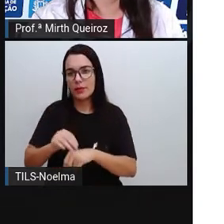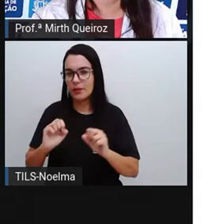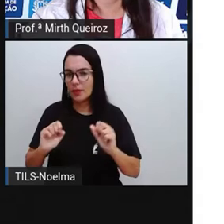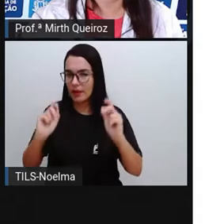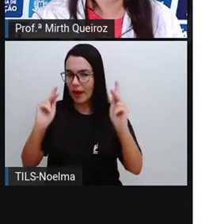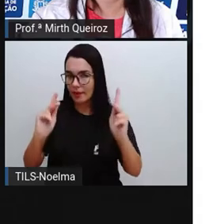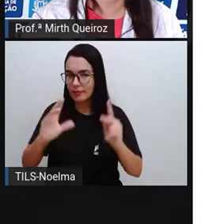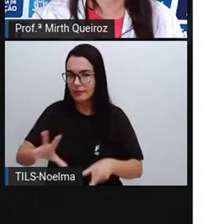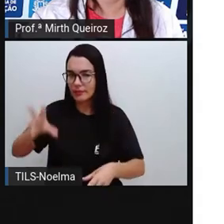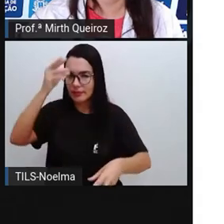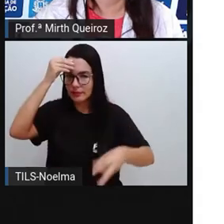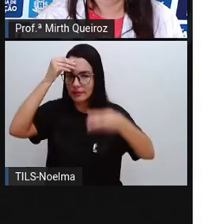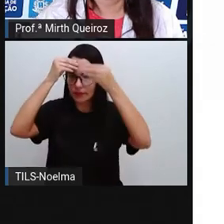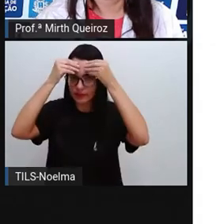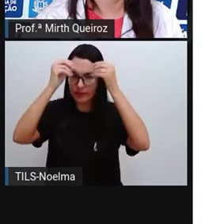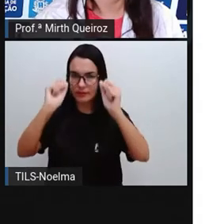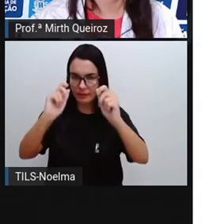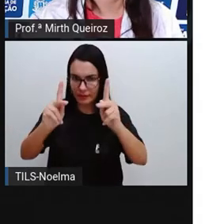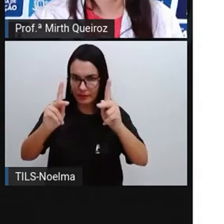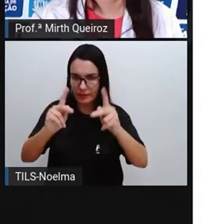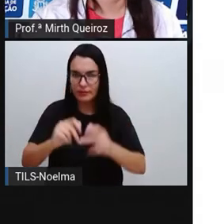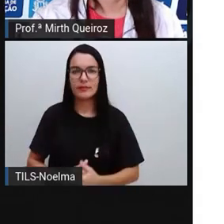Certinho, gente? Compreenderam até aqui?